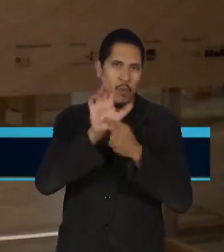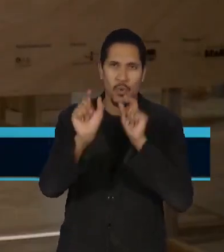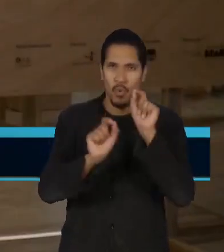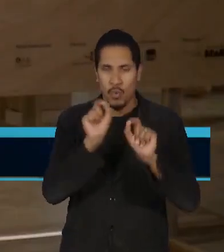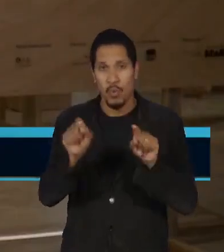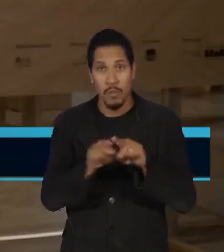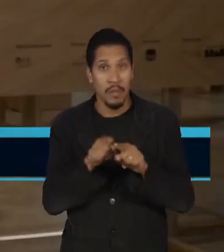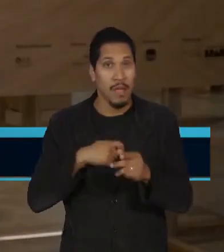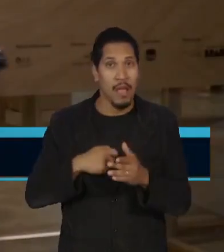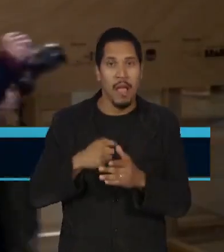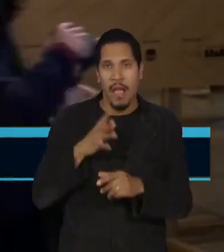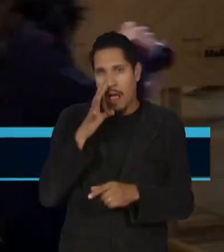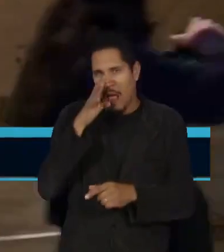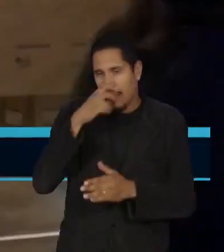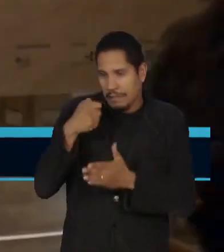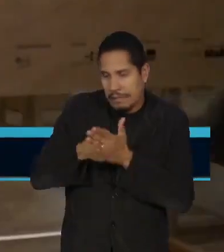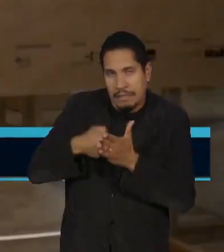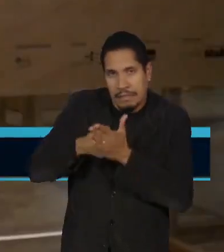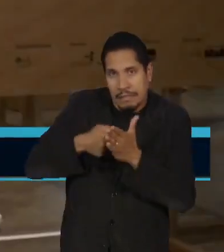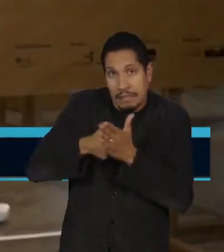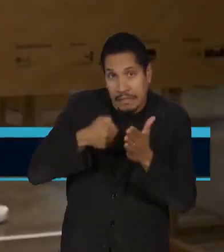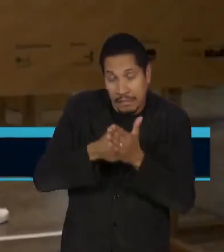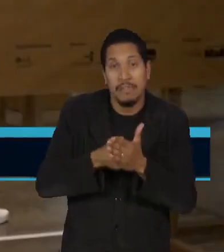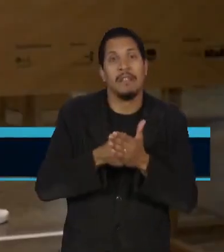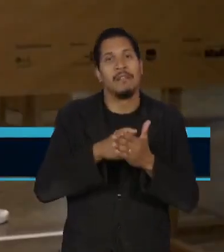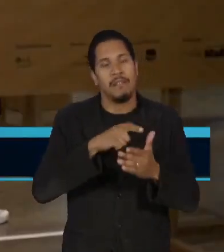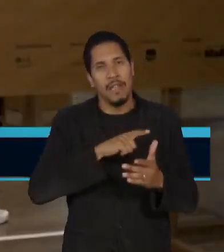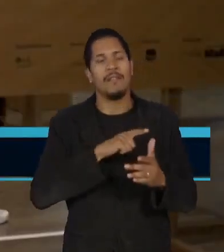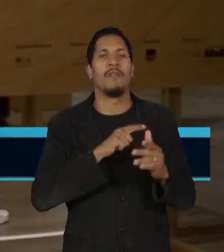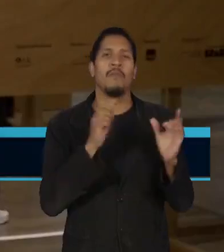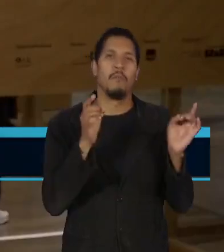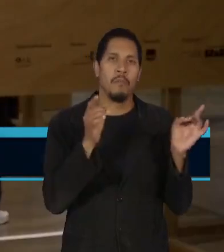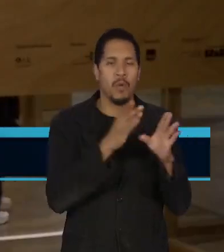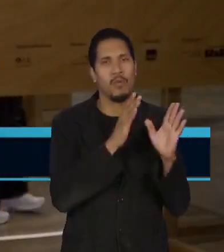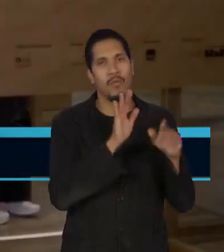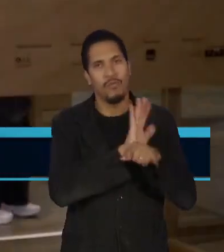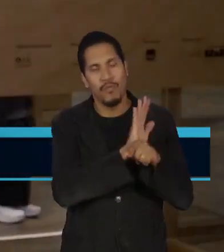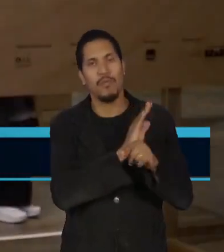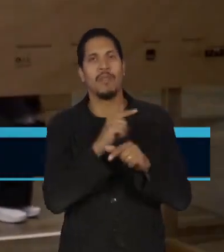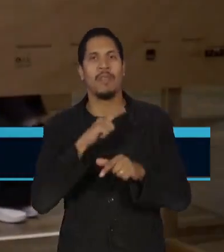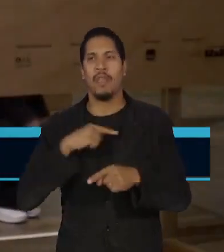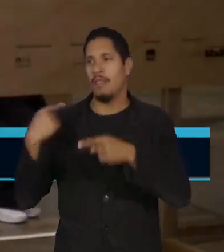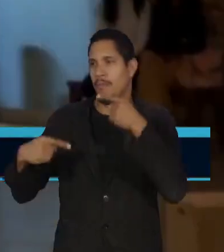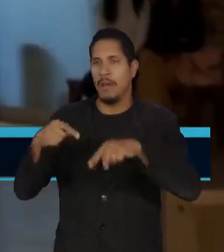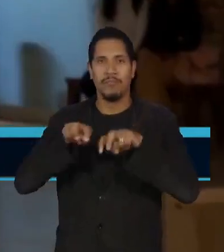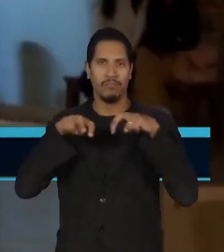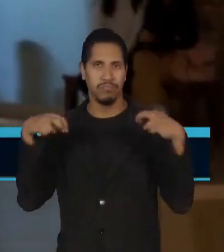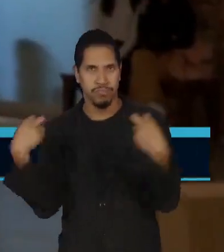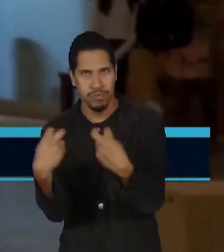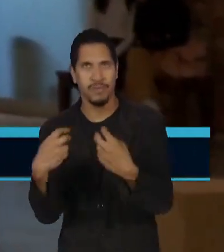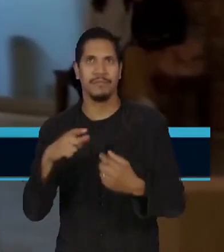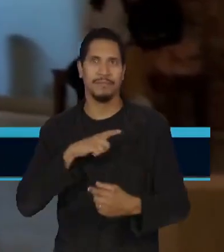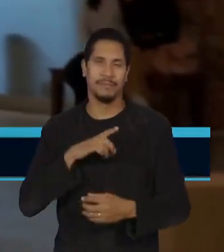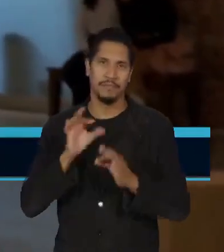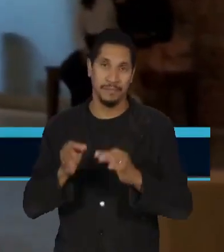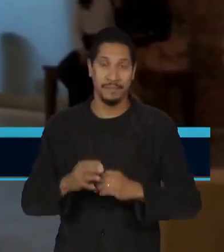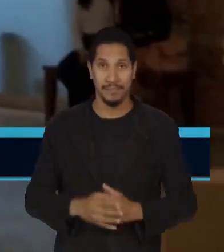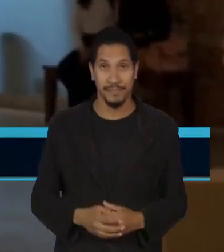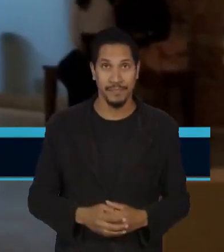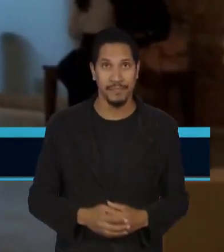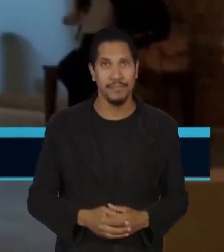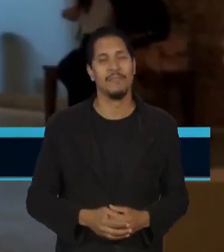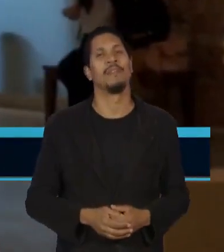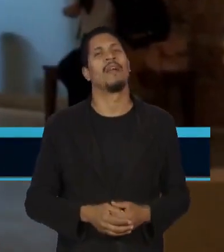de resistência. E após as sessões, haverá debate com os diretores das obras e convidados. A gente está falando especificamente